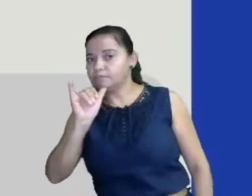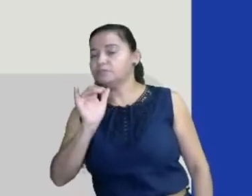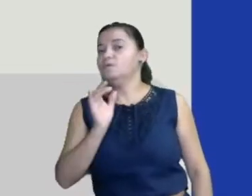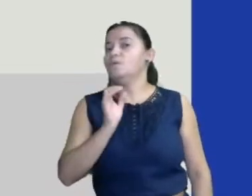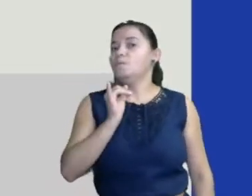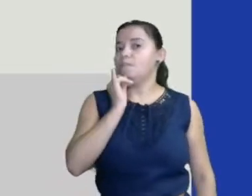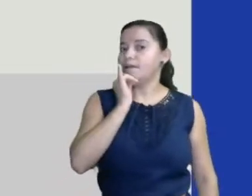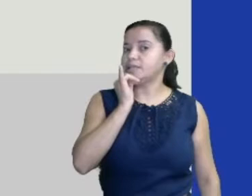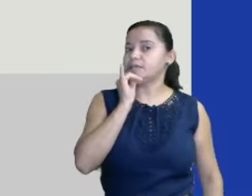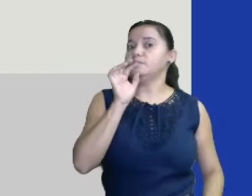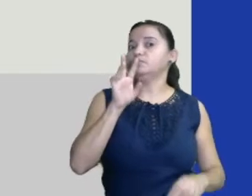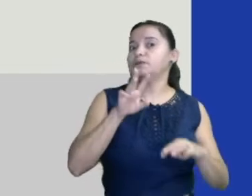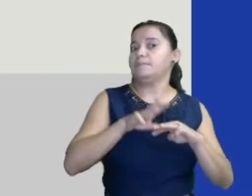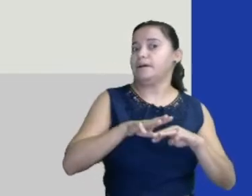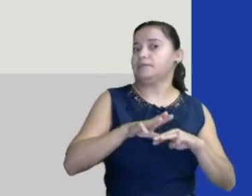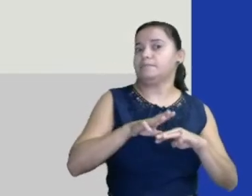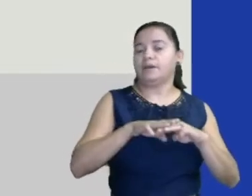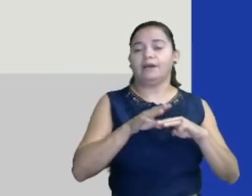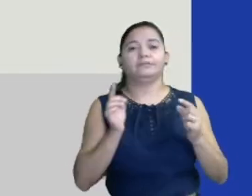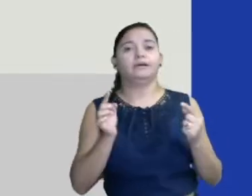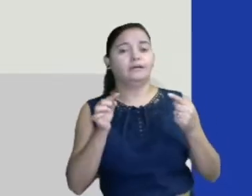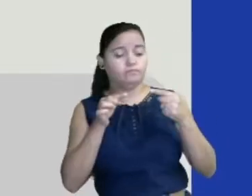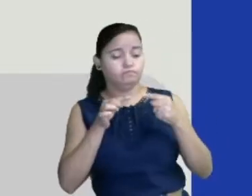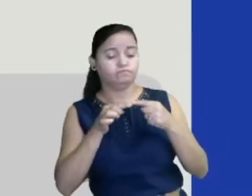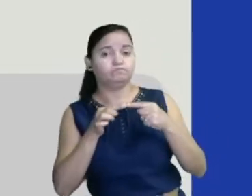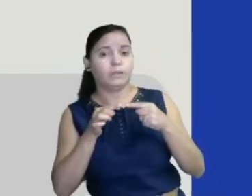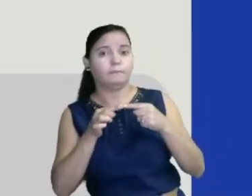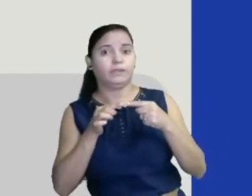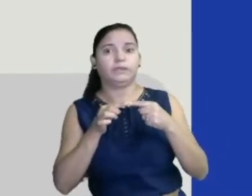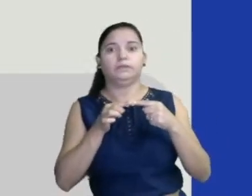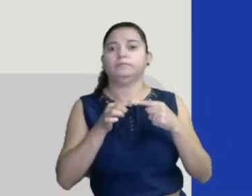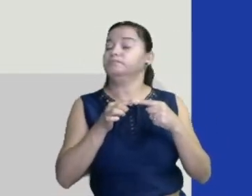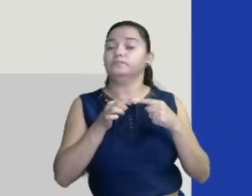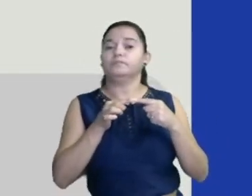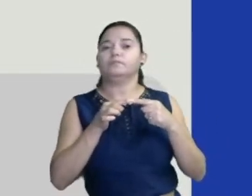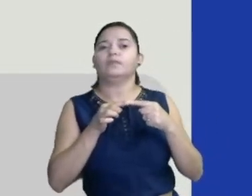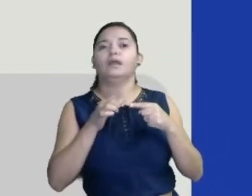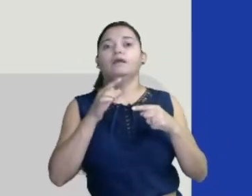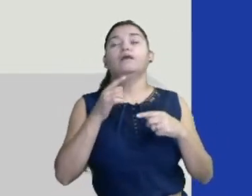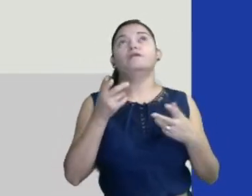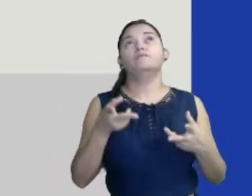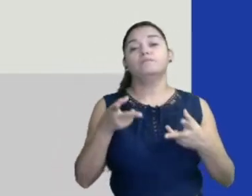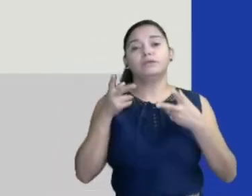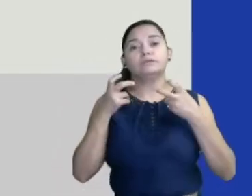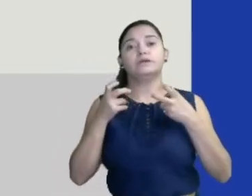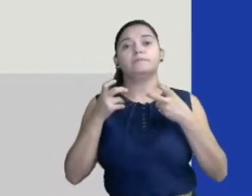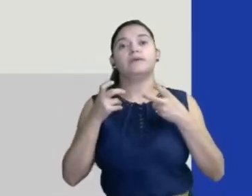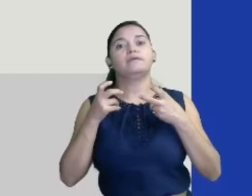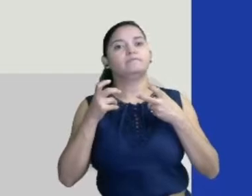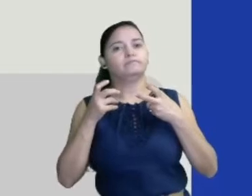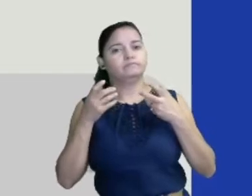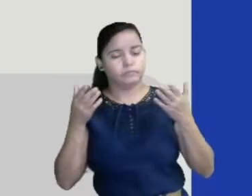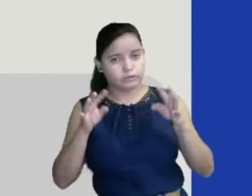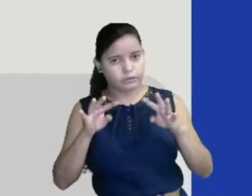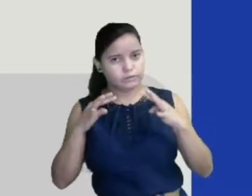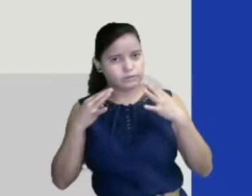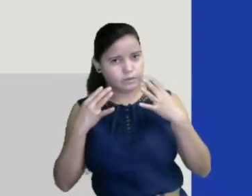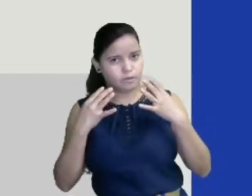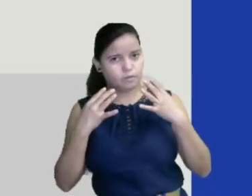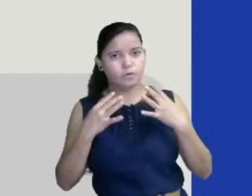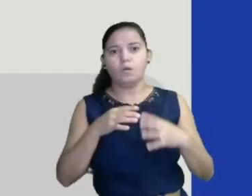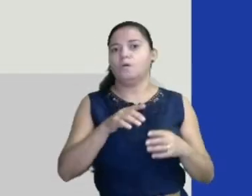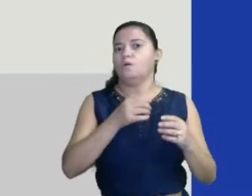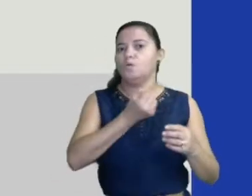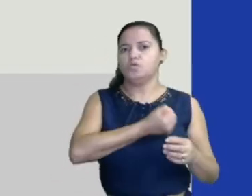a temática Leda relação comutativa e vamos olhar aqui e prestar atenção vou chamar esses